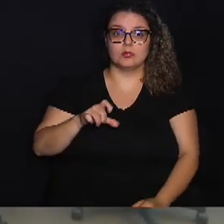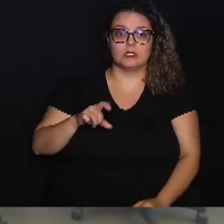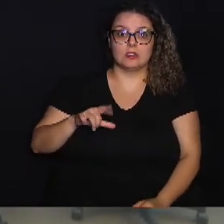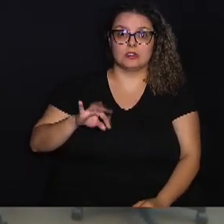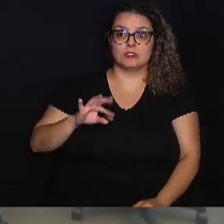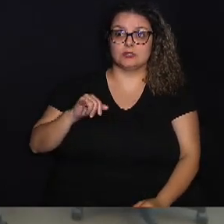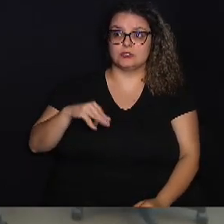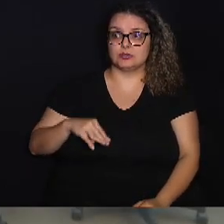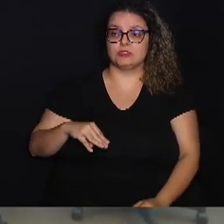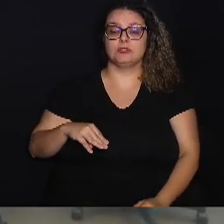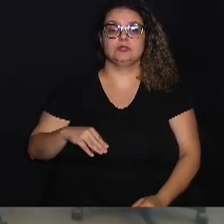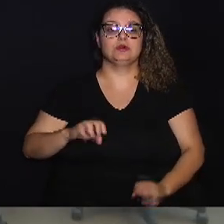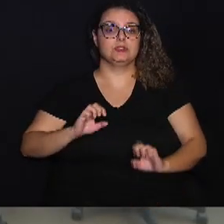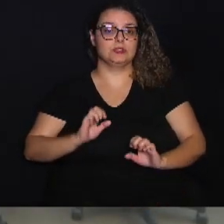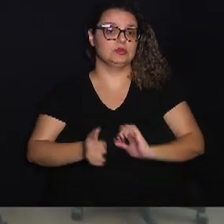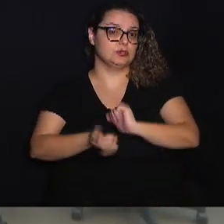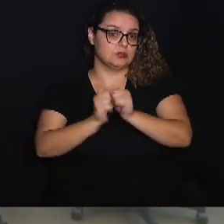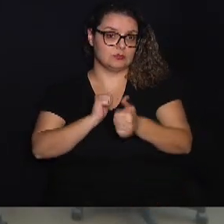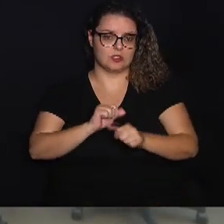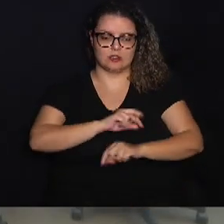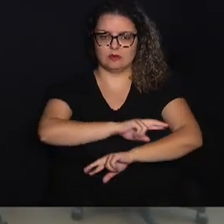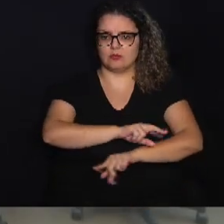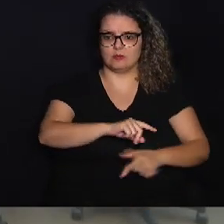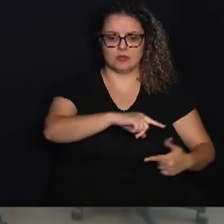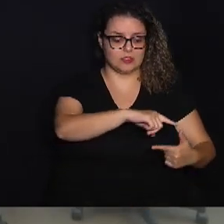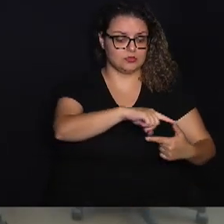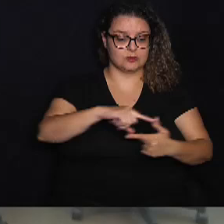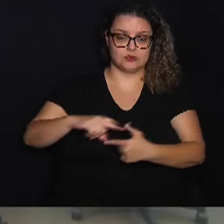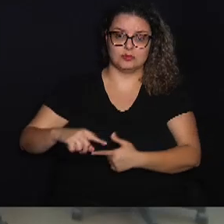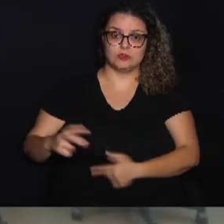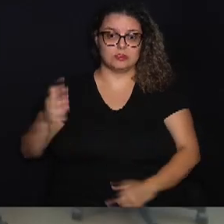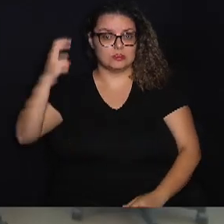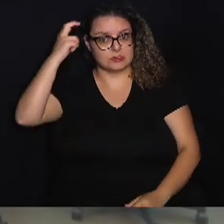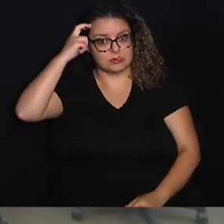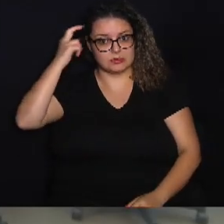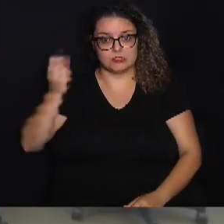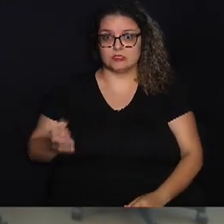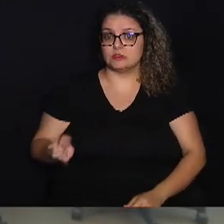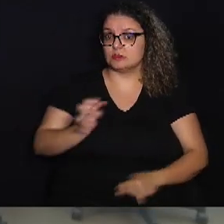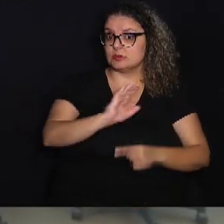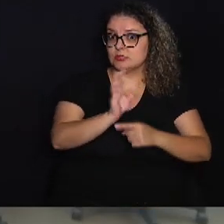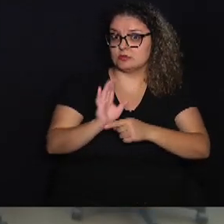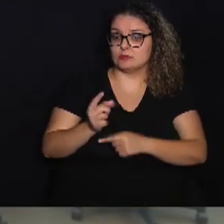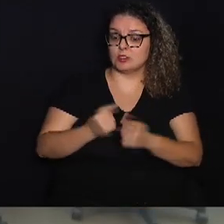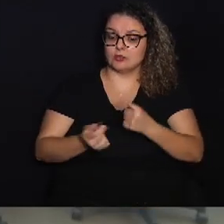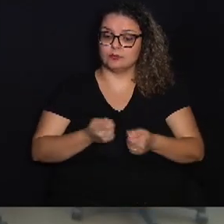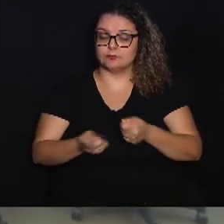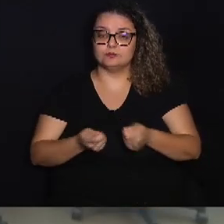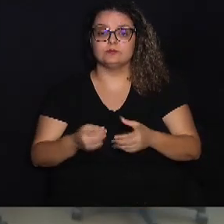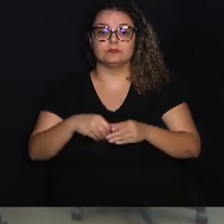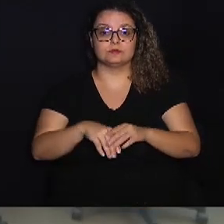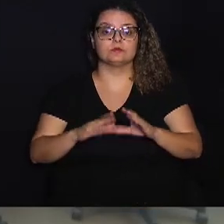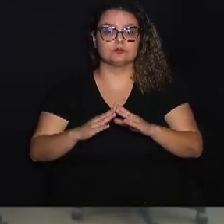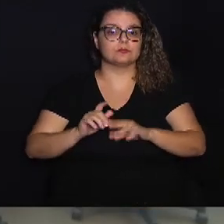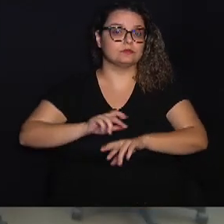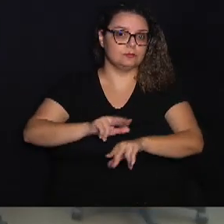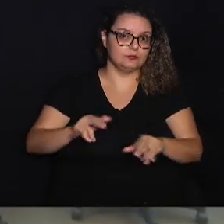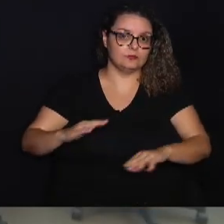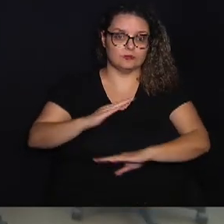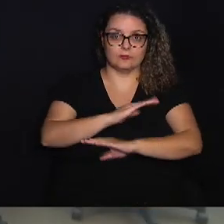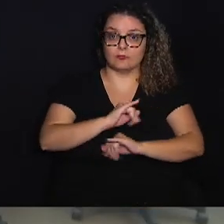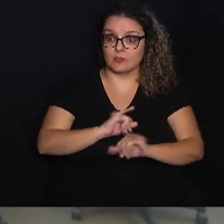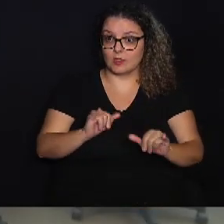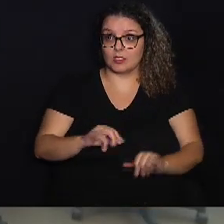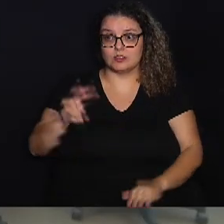o jornal também traz diversos quadros de cinema cultura economia doméstica e outros Câmara notícia de